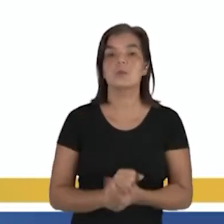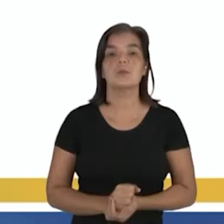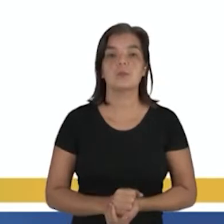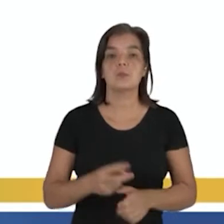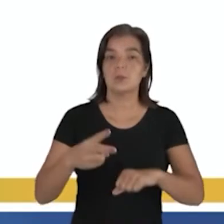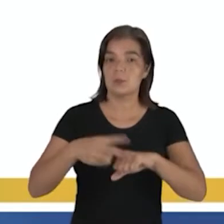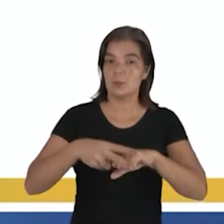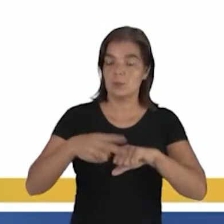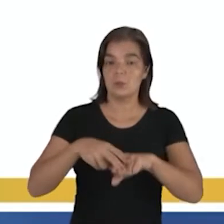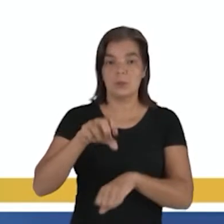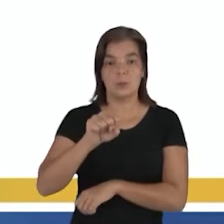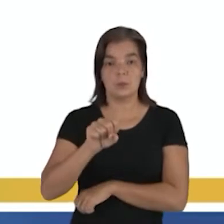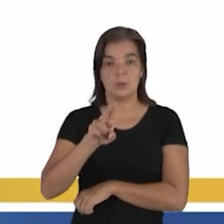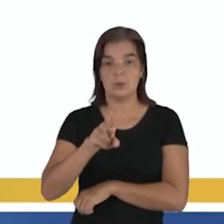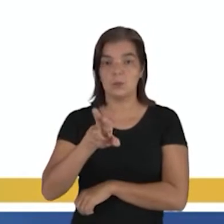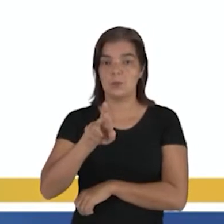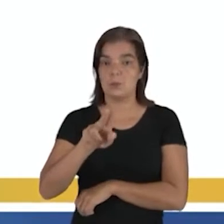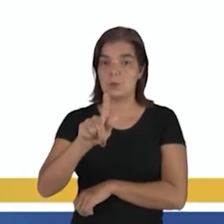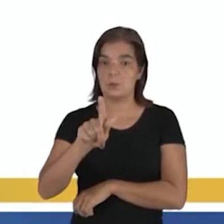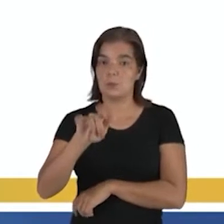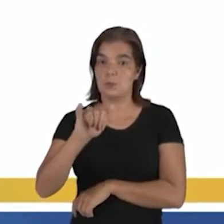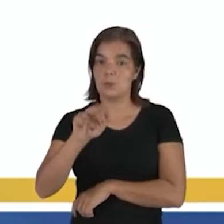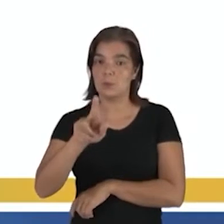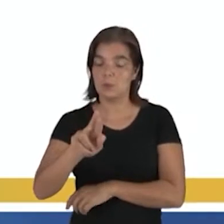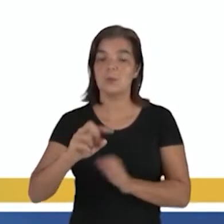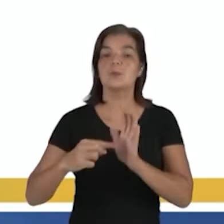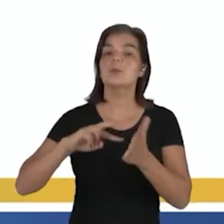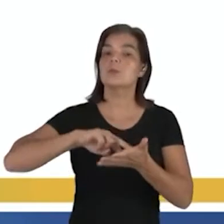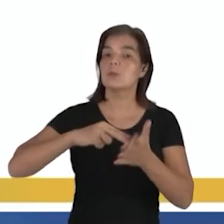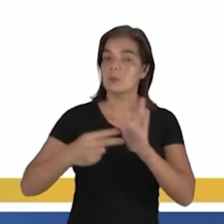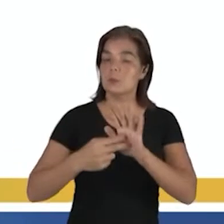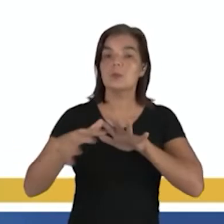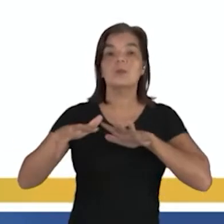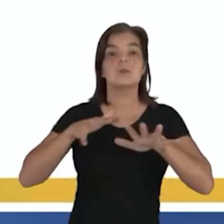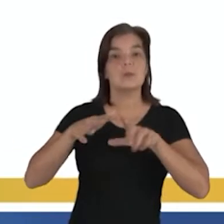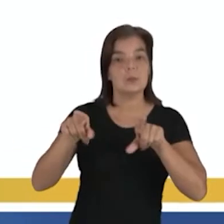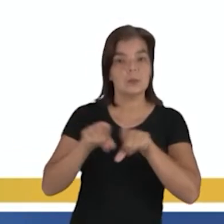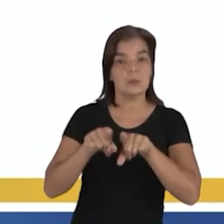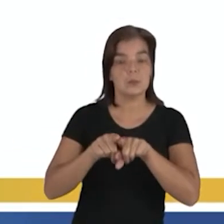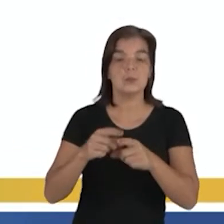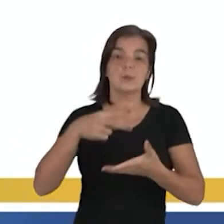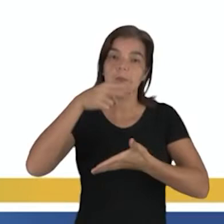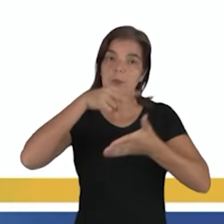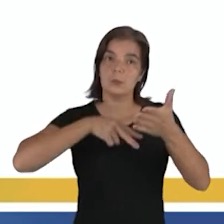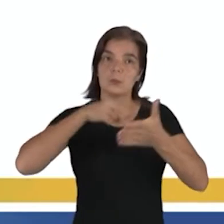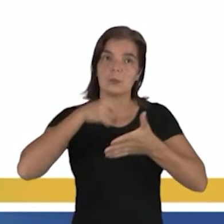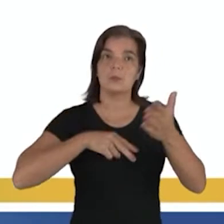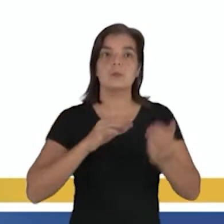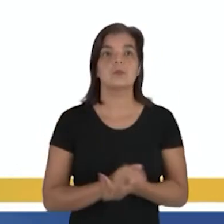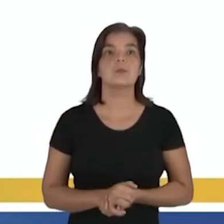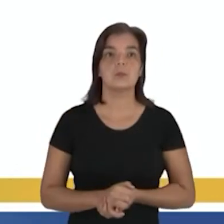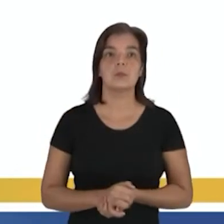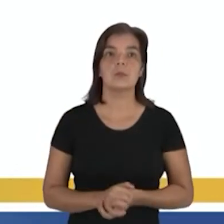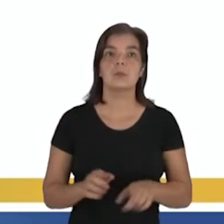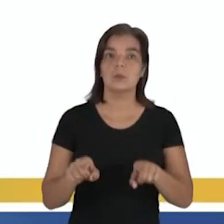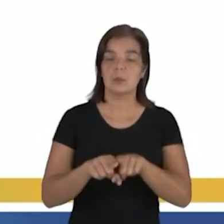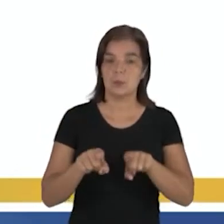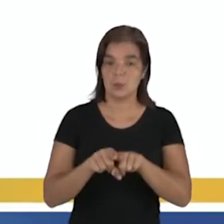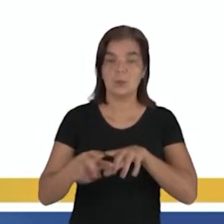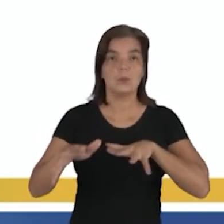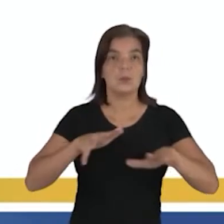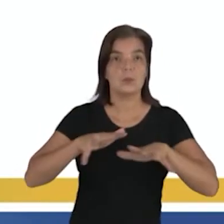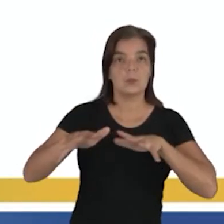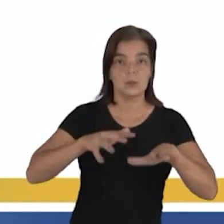do verbo surgir. Surgir indica uma ação. Agora leiamos. O movimento